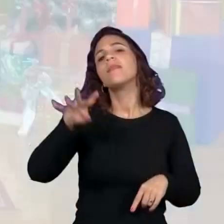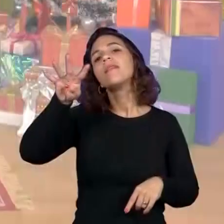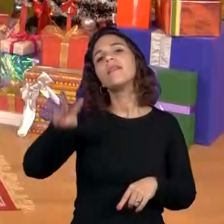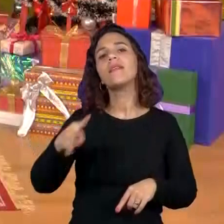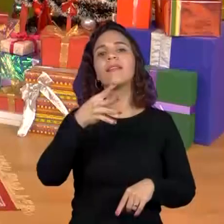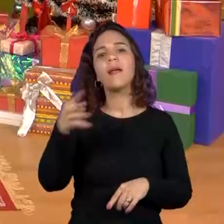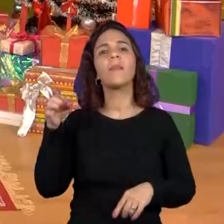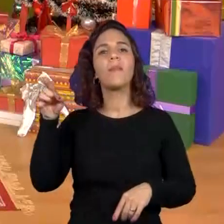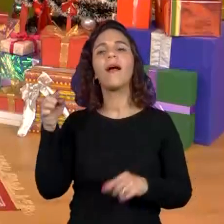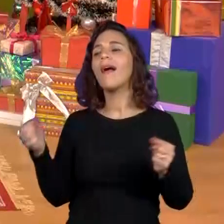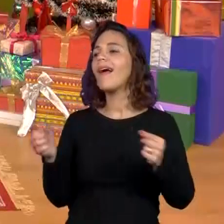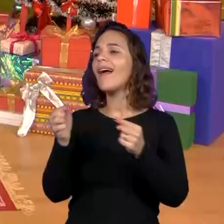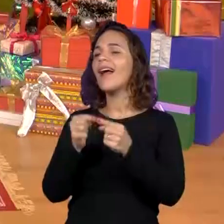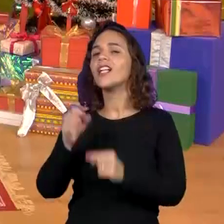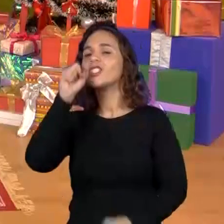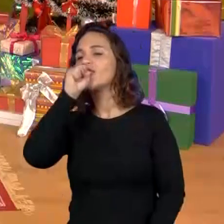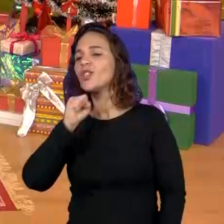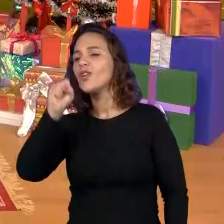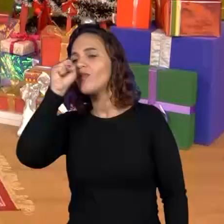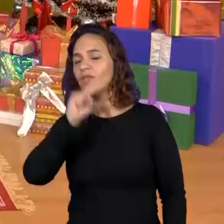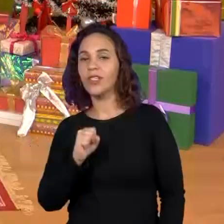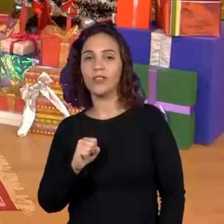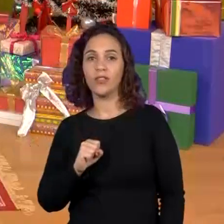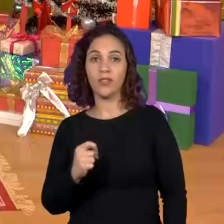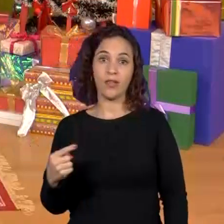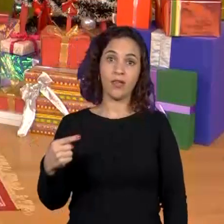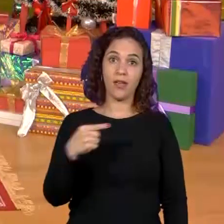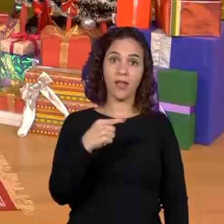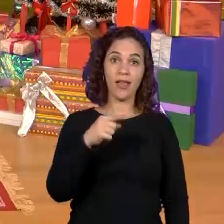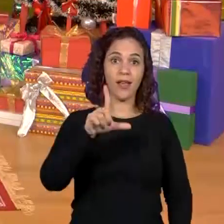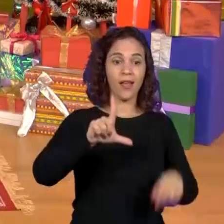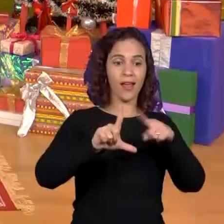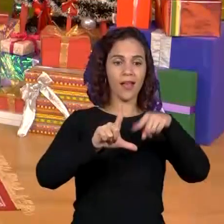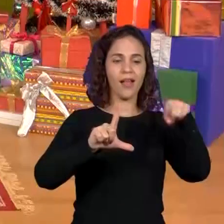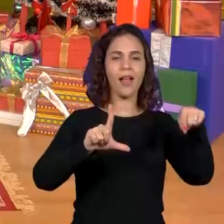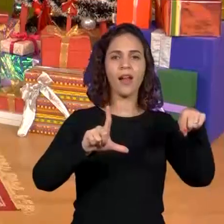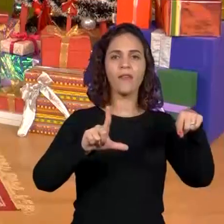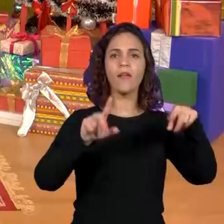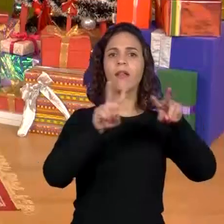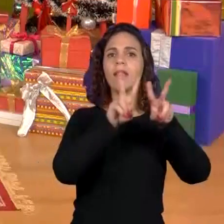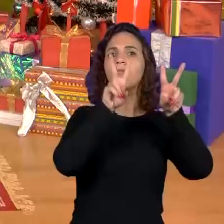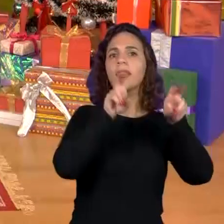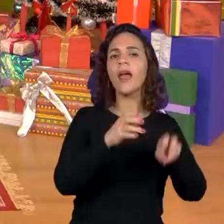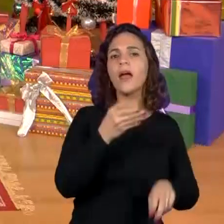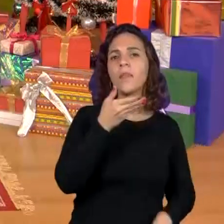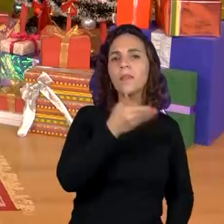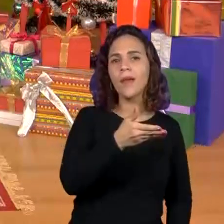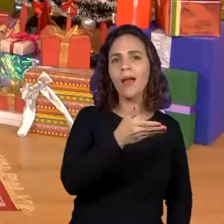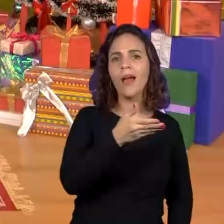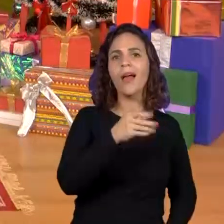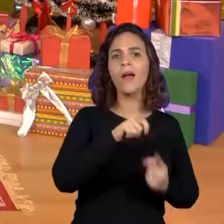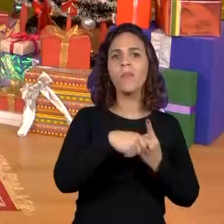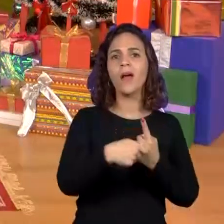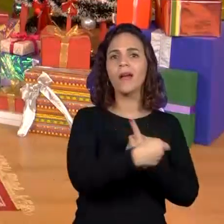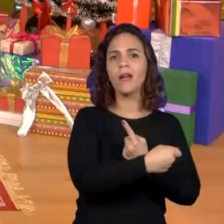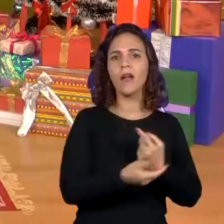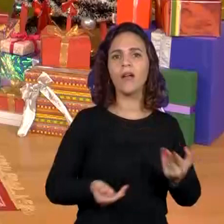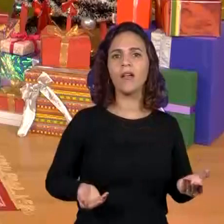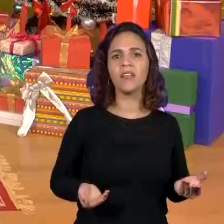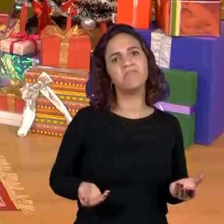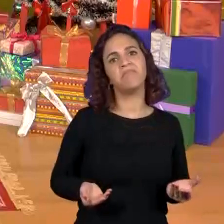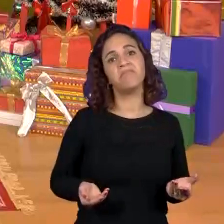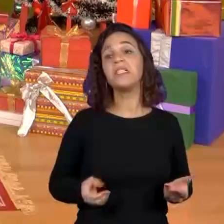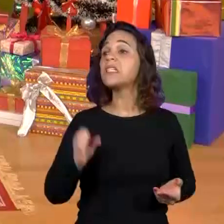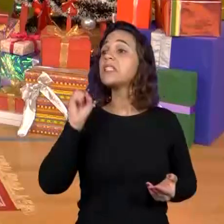de bananas. É né? verdade. Aí não dá. A não ser que seja sorvete de banana. Sorvete de chuchu também não ia dar muito certo, né, professora Juliana?